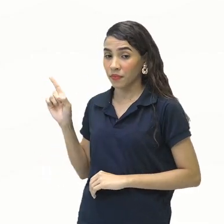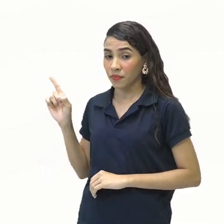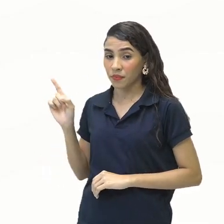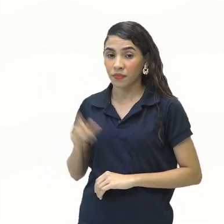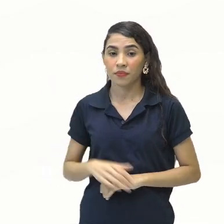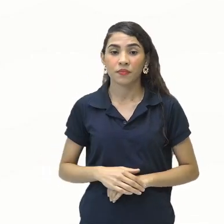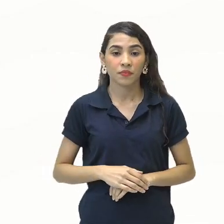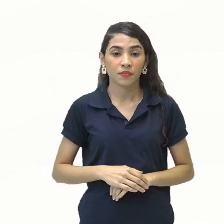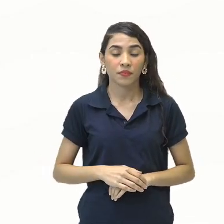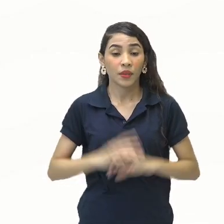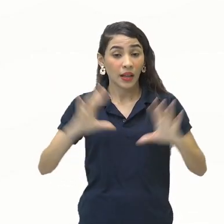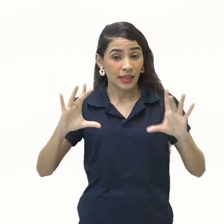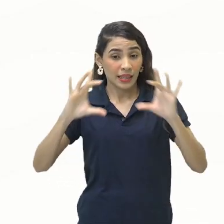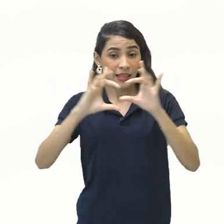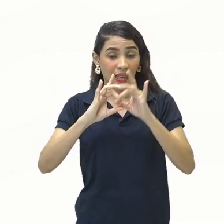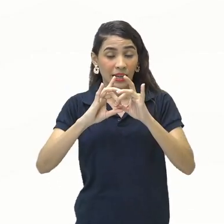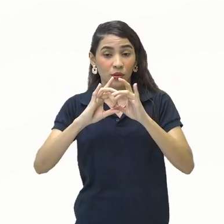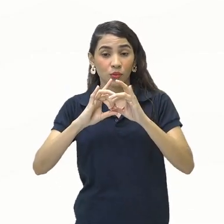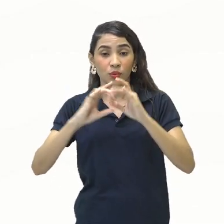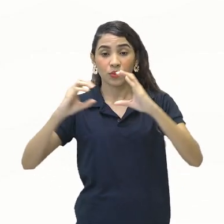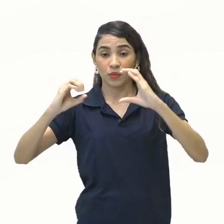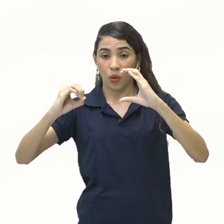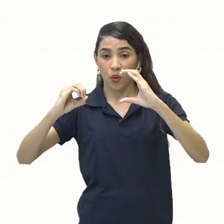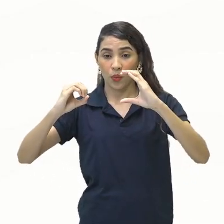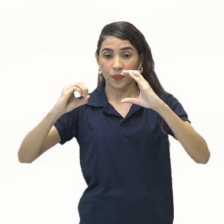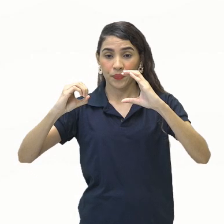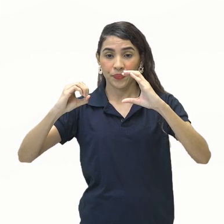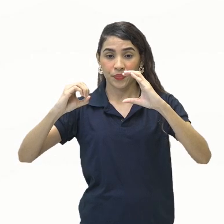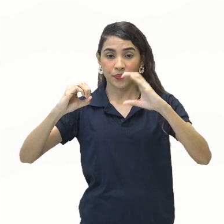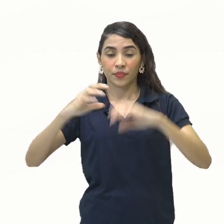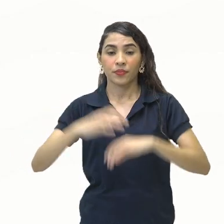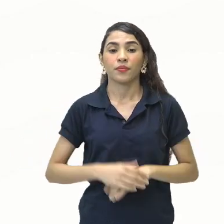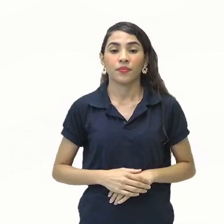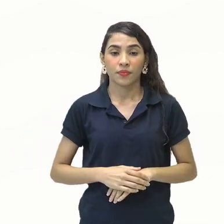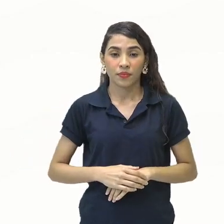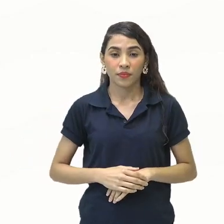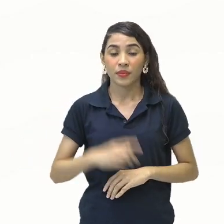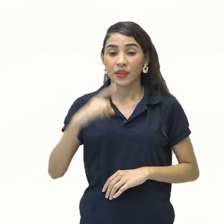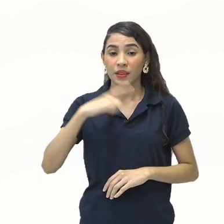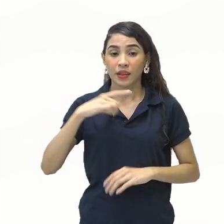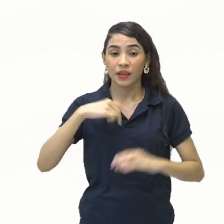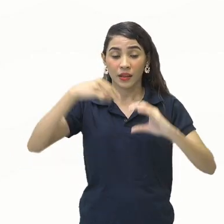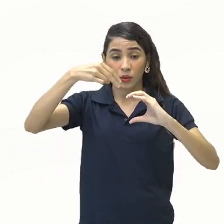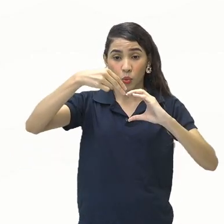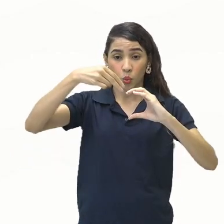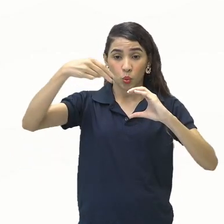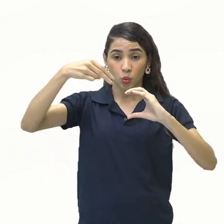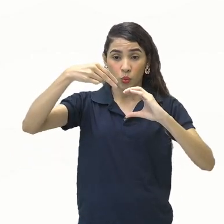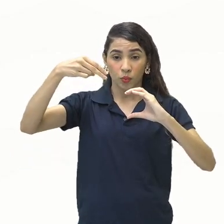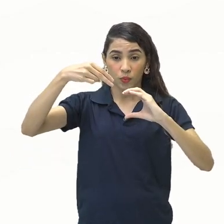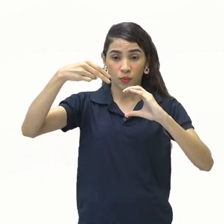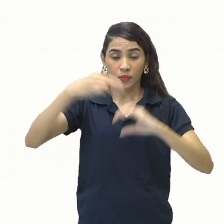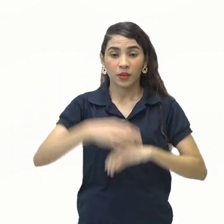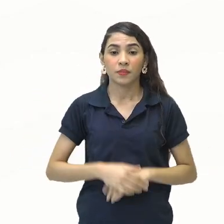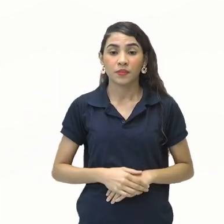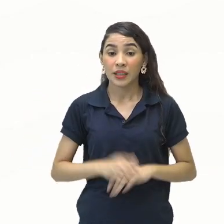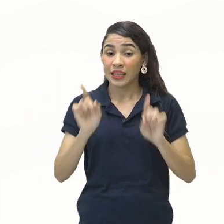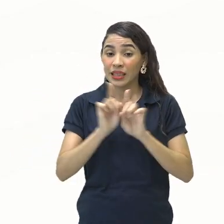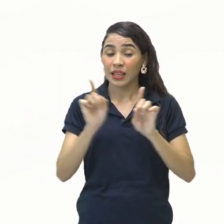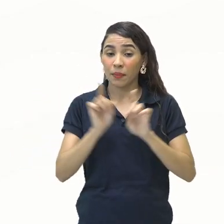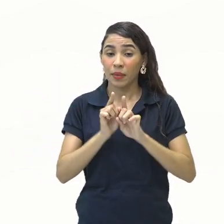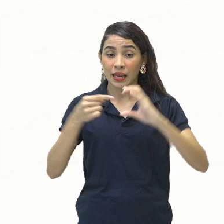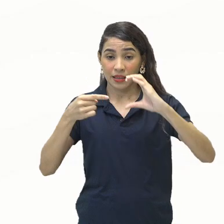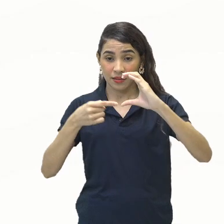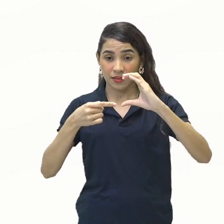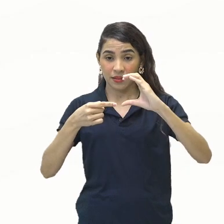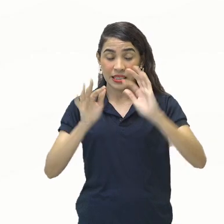Aqui está ligado com oxigênio e o oxigênio está ligado aqui. Aqui a gente tem uma dupla, aqui a gente tem uma simples,